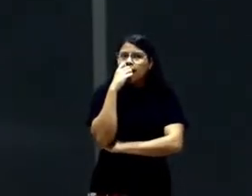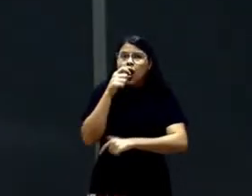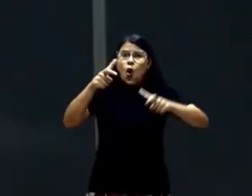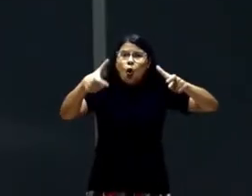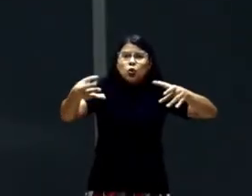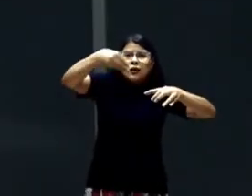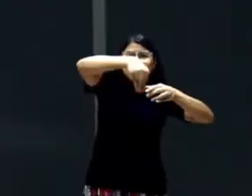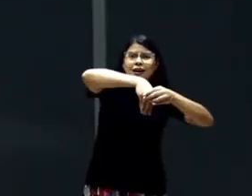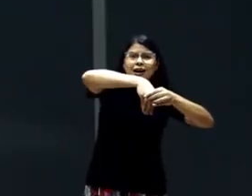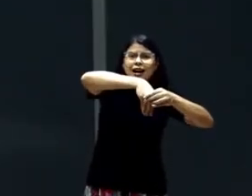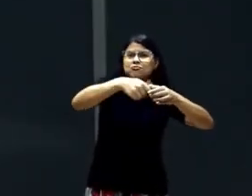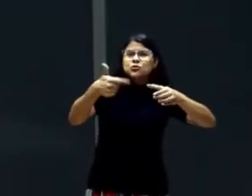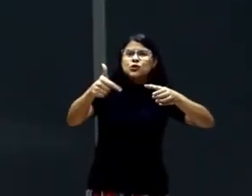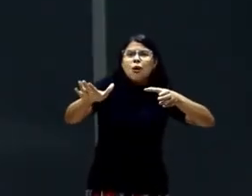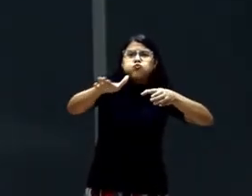guardar isso.